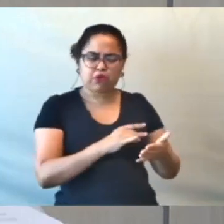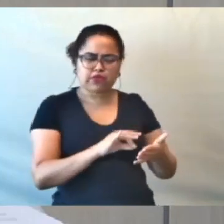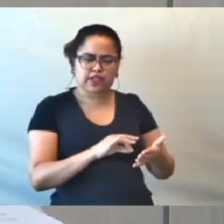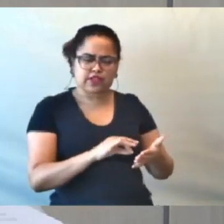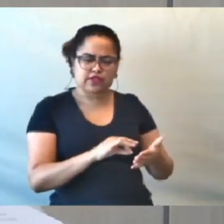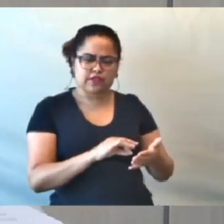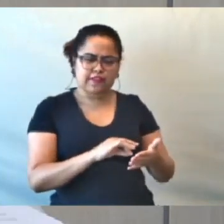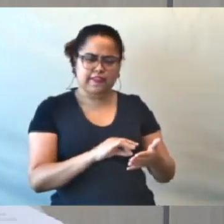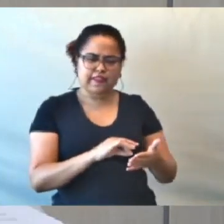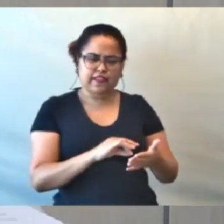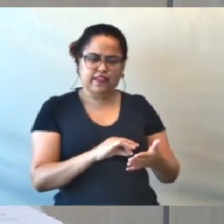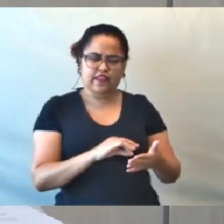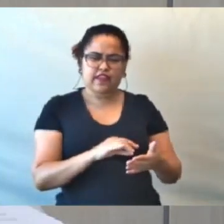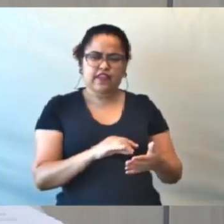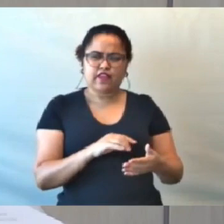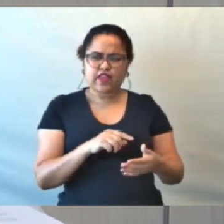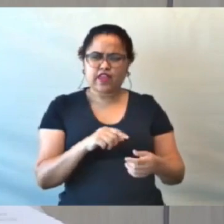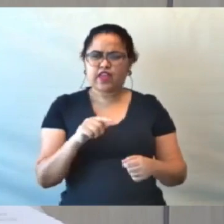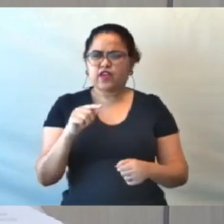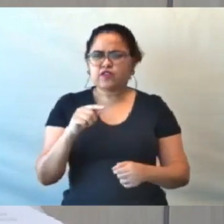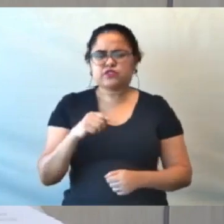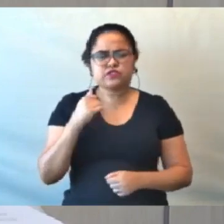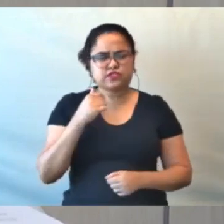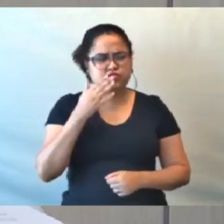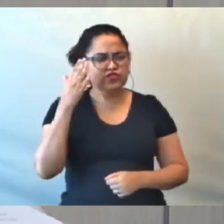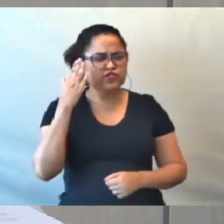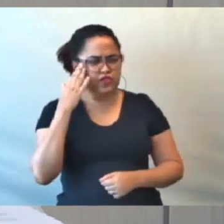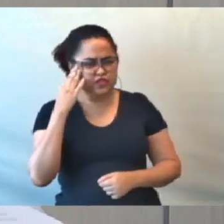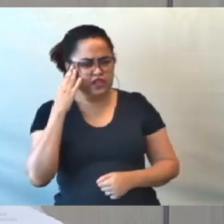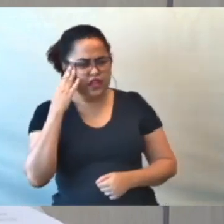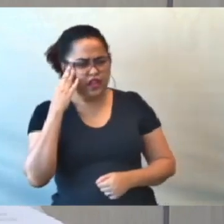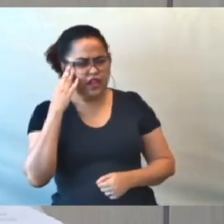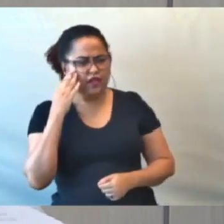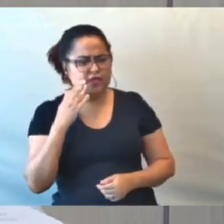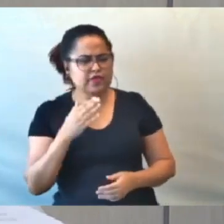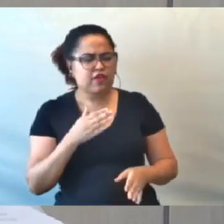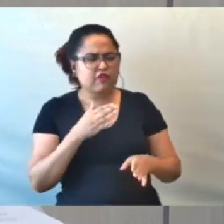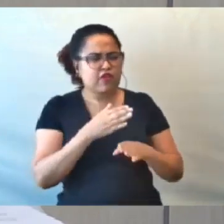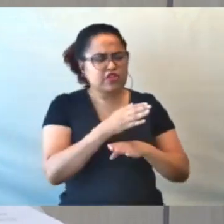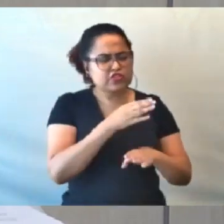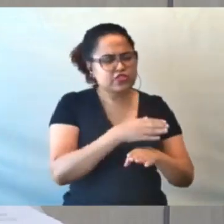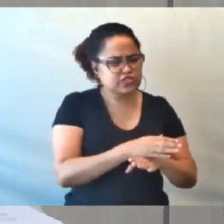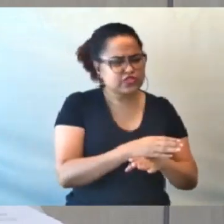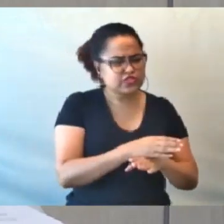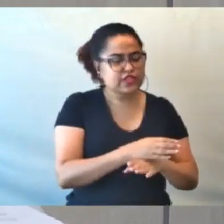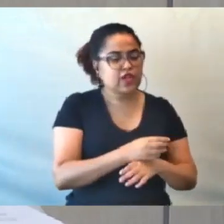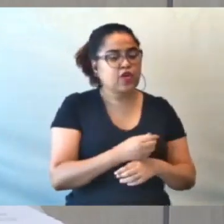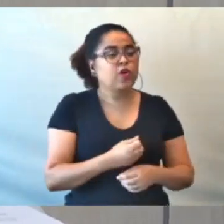entre 2018 e 2023? E por quanto tempo e em quais períodos?